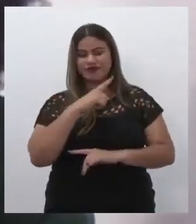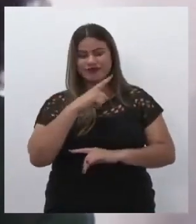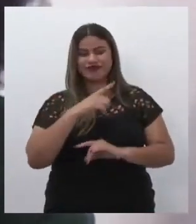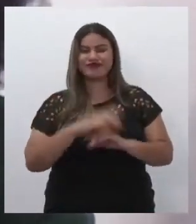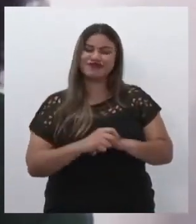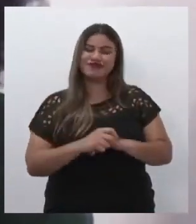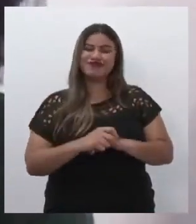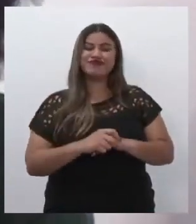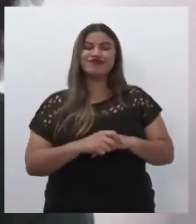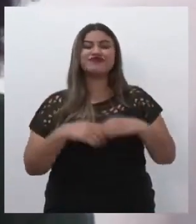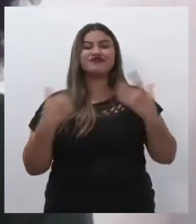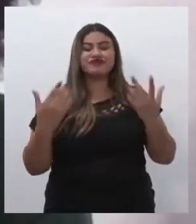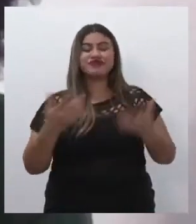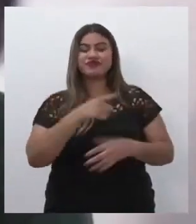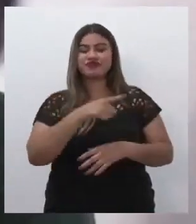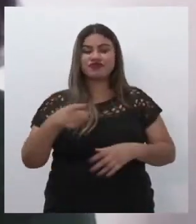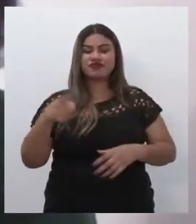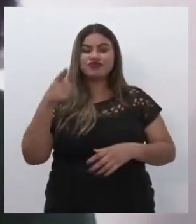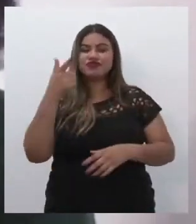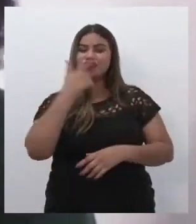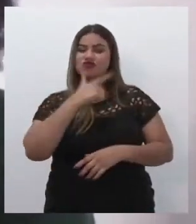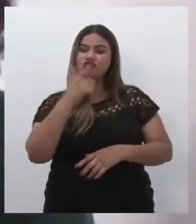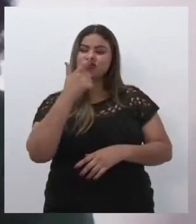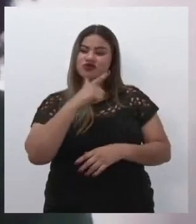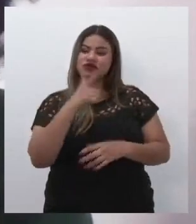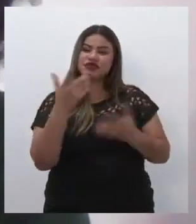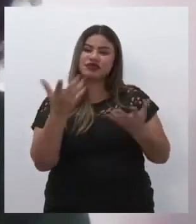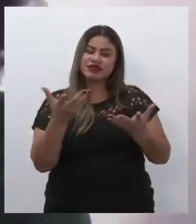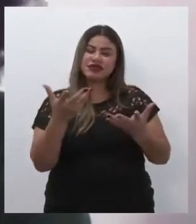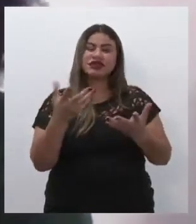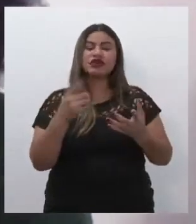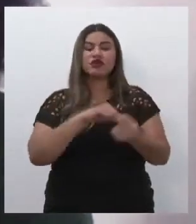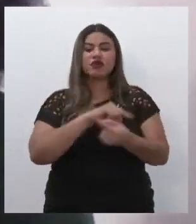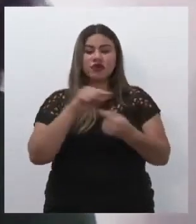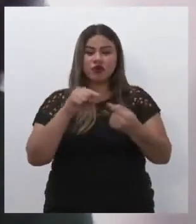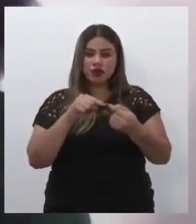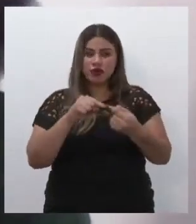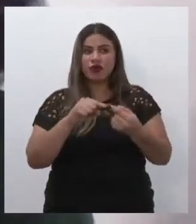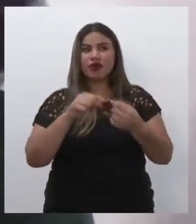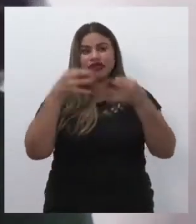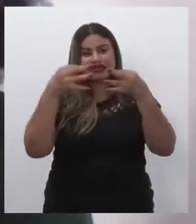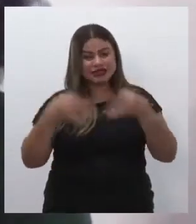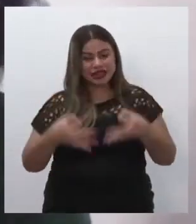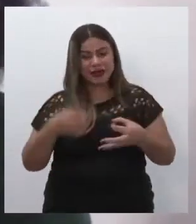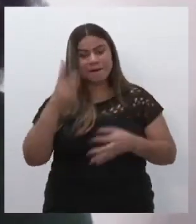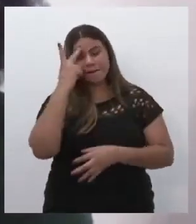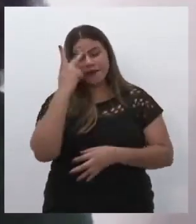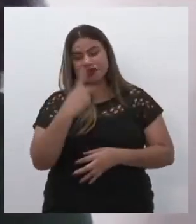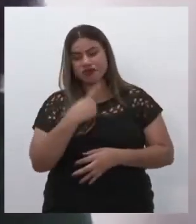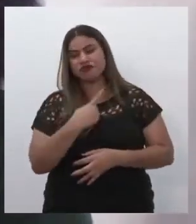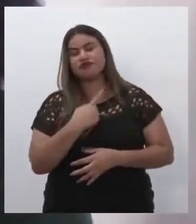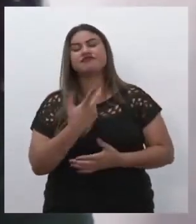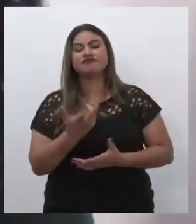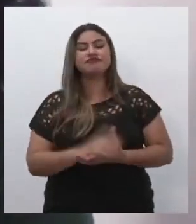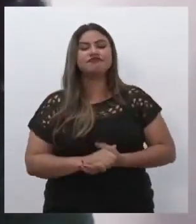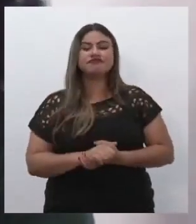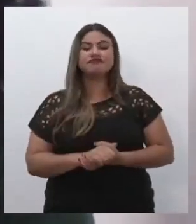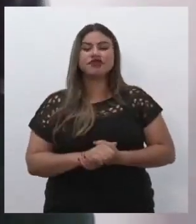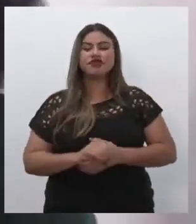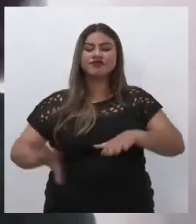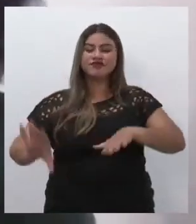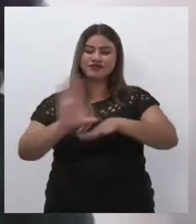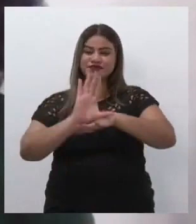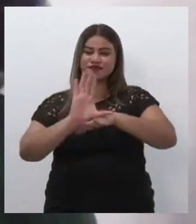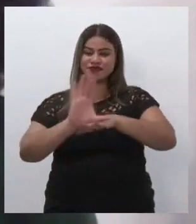espero que vocês consigam cumprir o objetivo individual de vocês. A